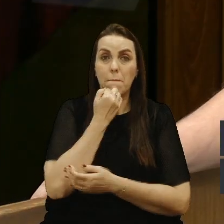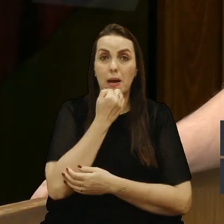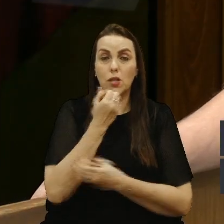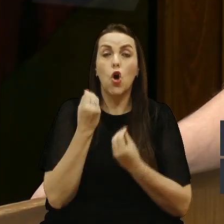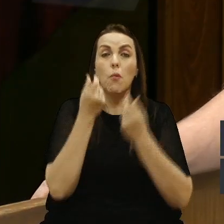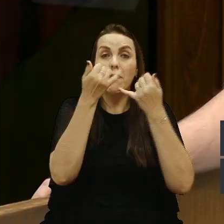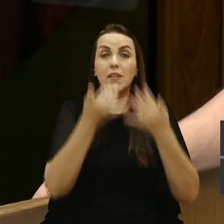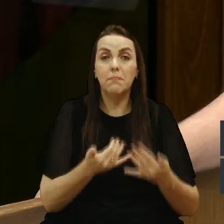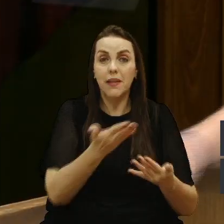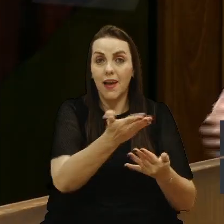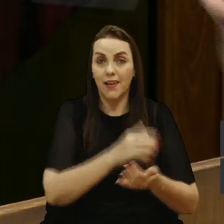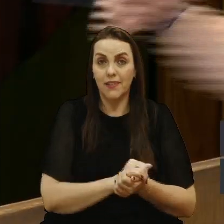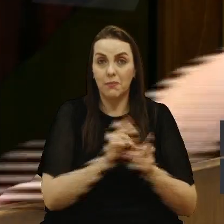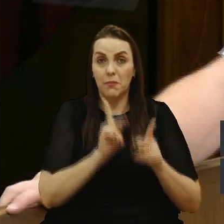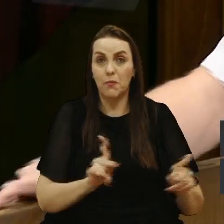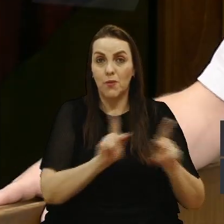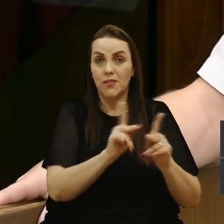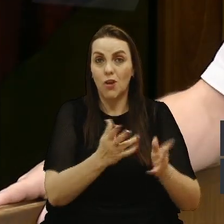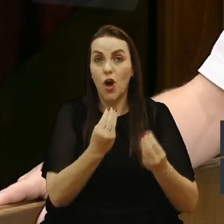outros?